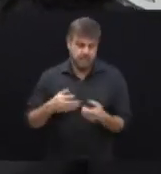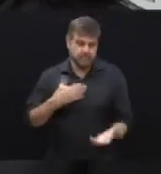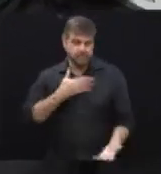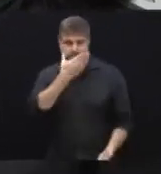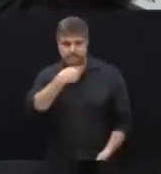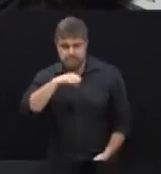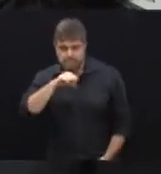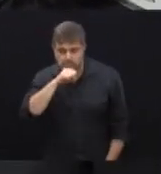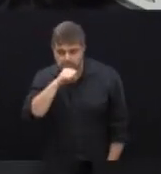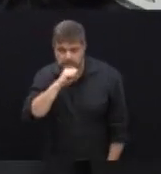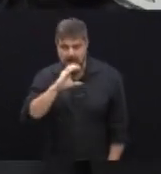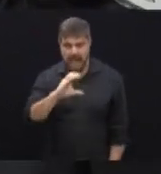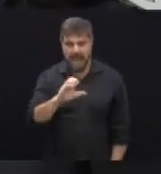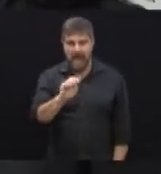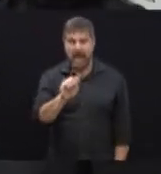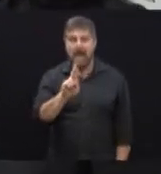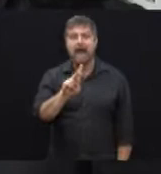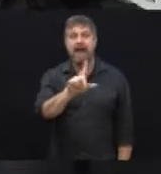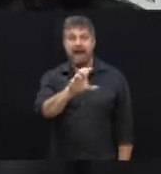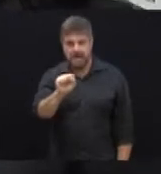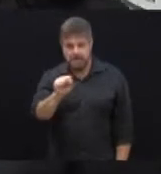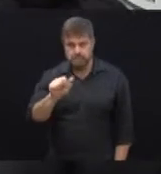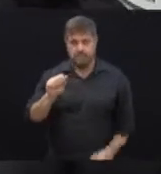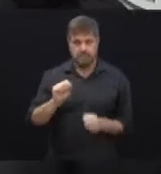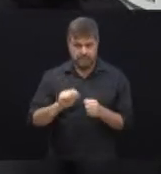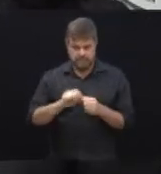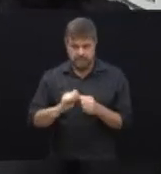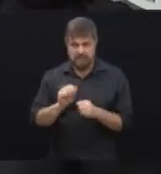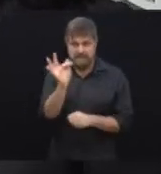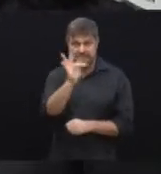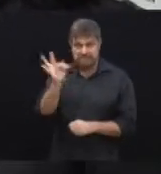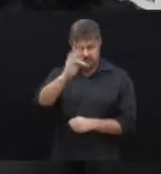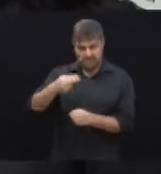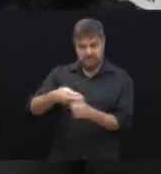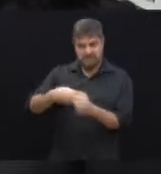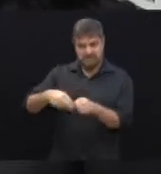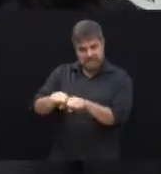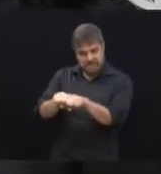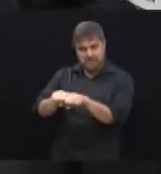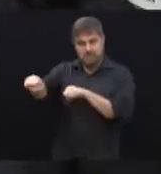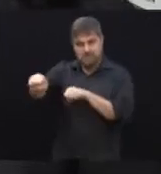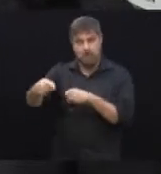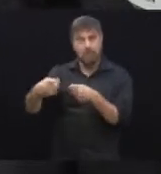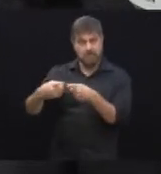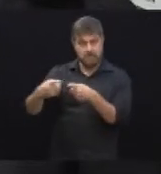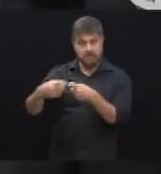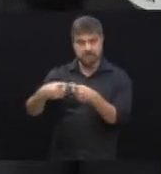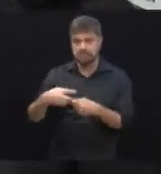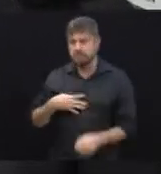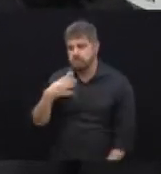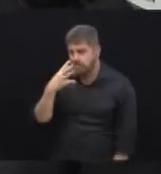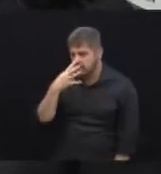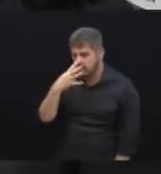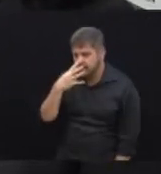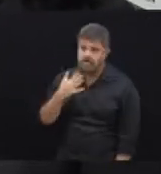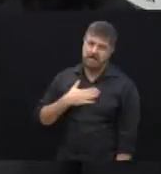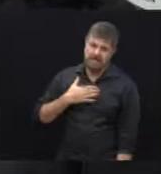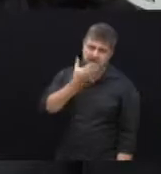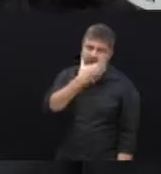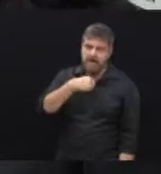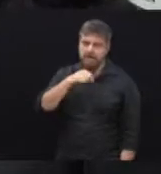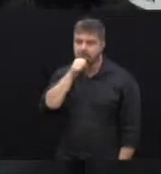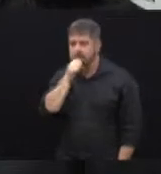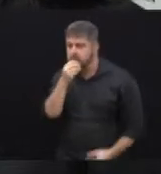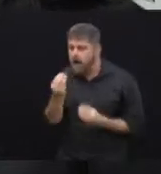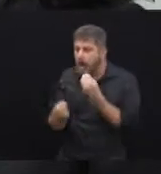pai é médico, ele chama Carlos Moriyama, é daqui de Campinas. Ele fez, inclusive, faculdade na Unicamp. E eu sempre tive muita admiração por